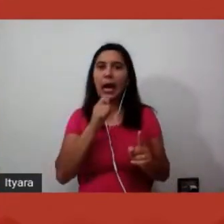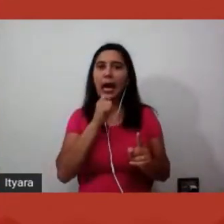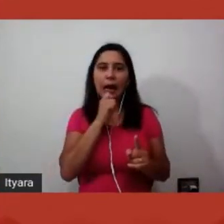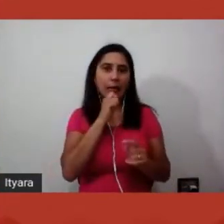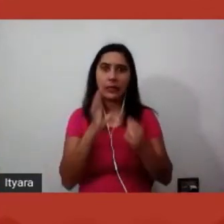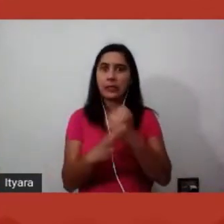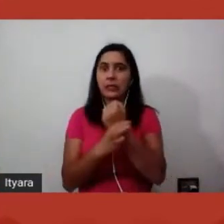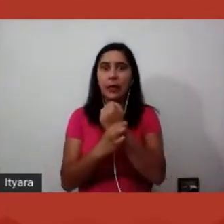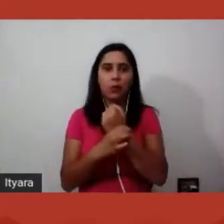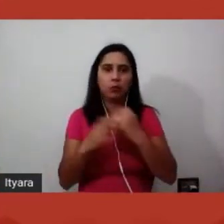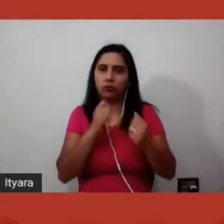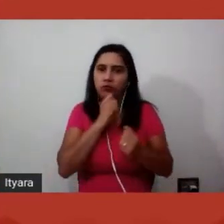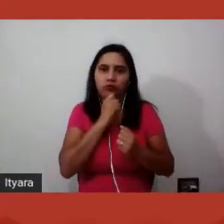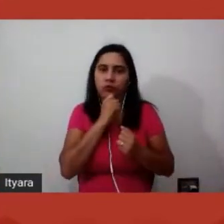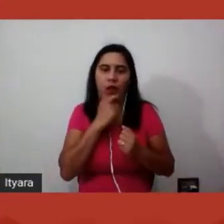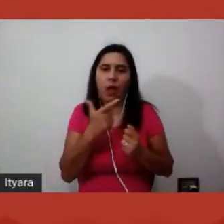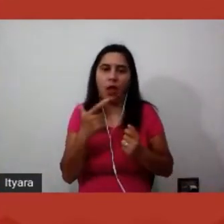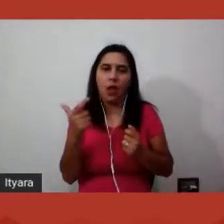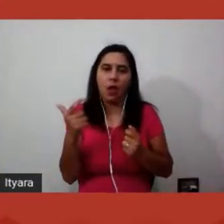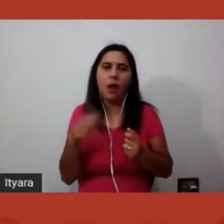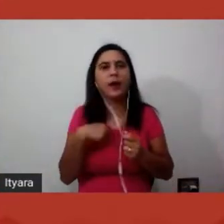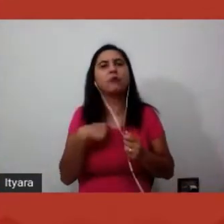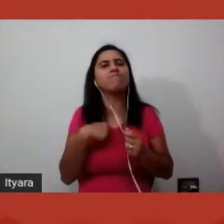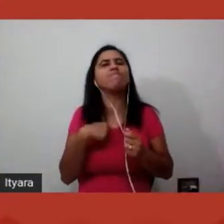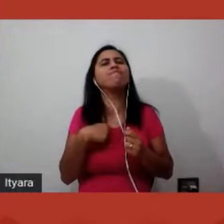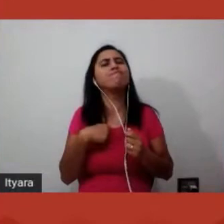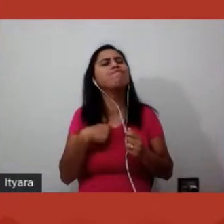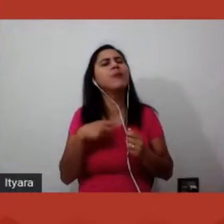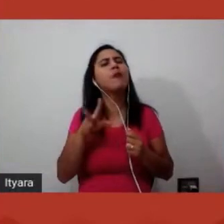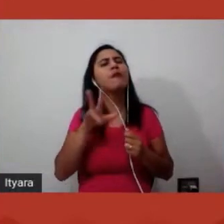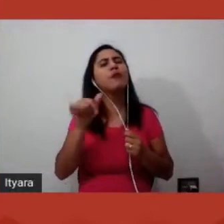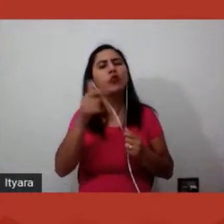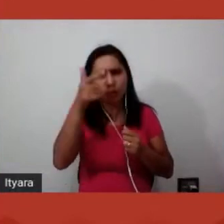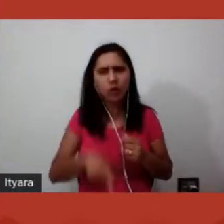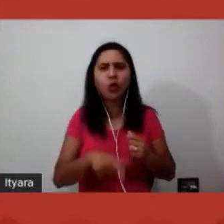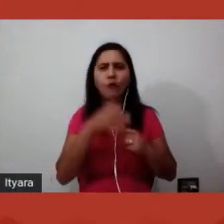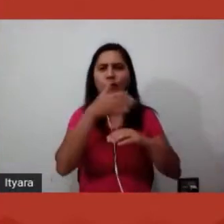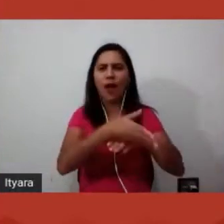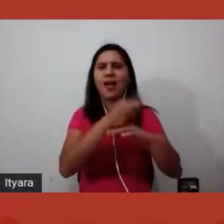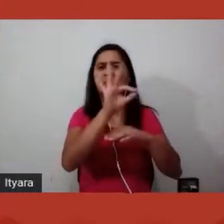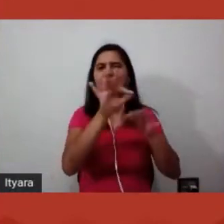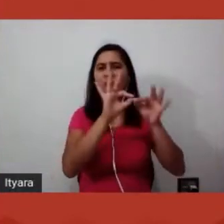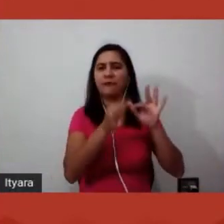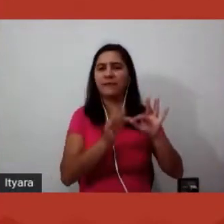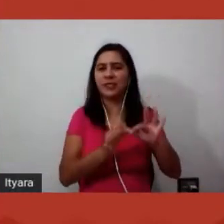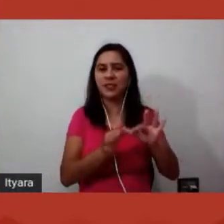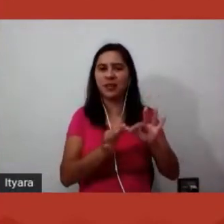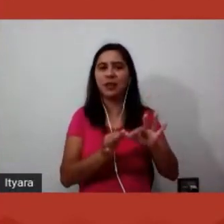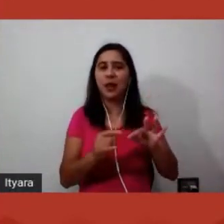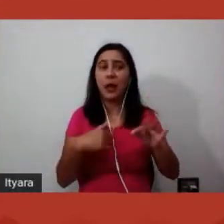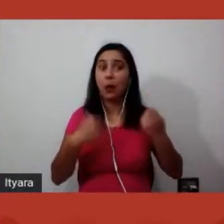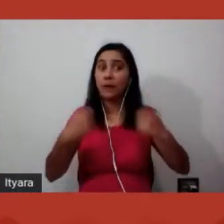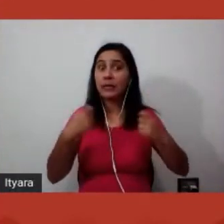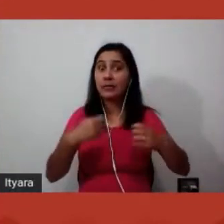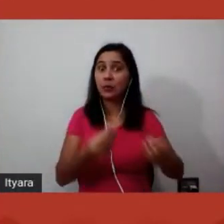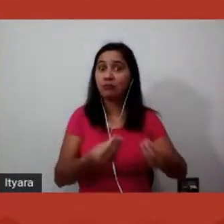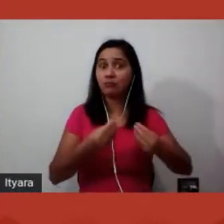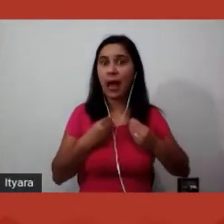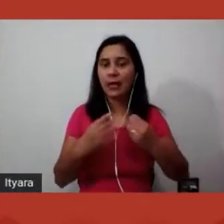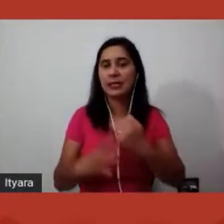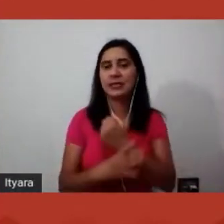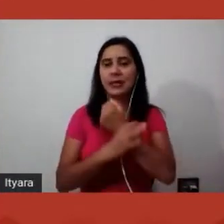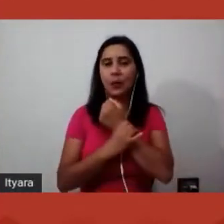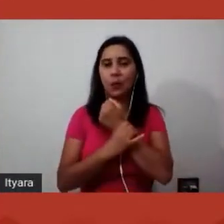segura. E aí eu falei, não, vou fazer essa, preciso estar mais segura com isso.